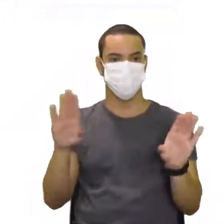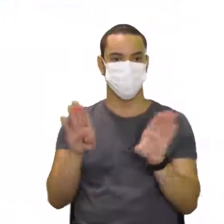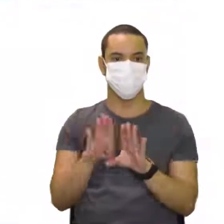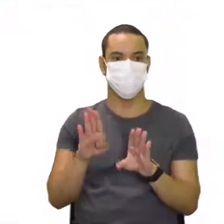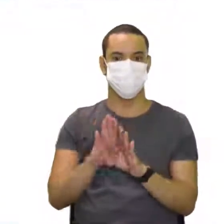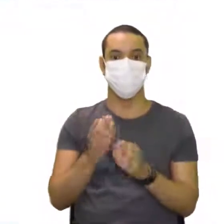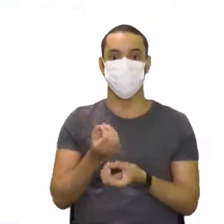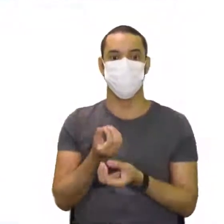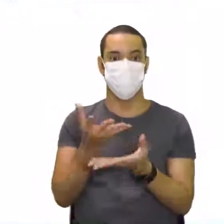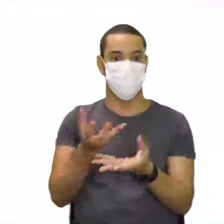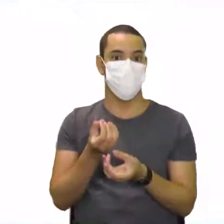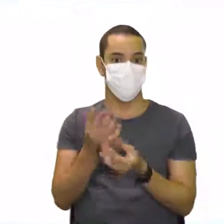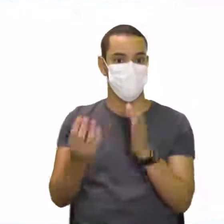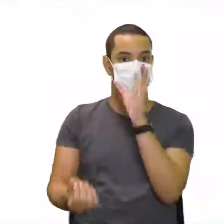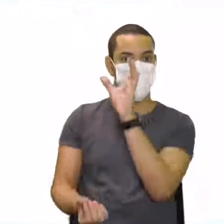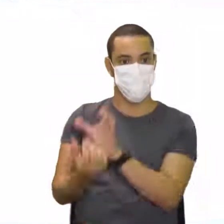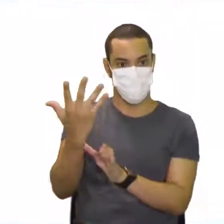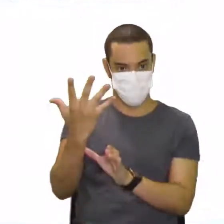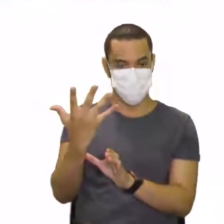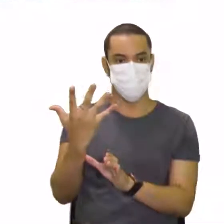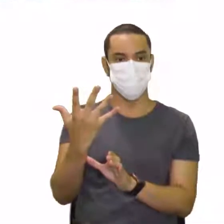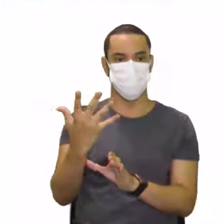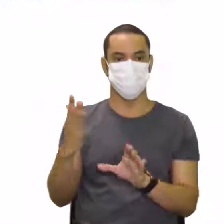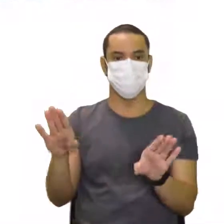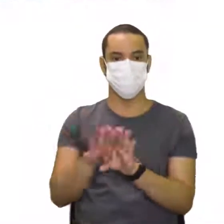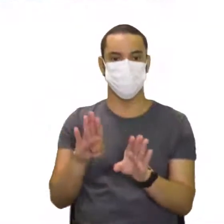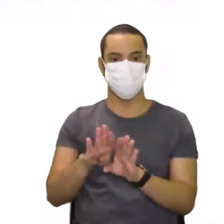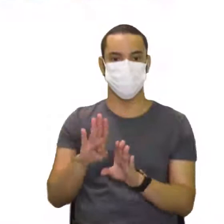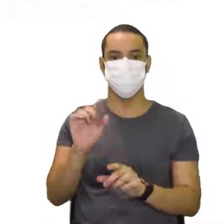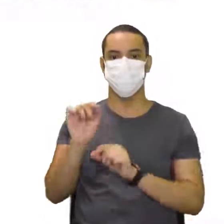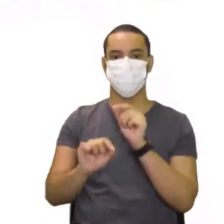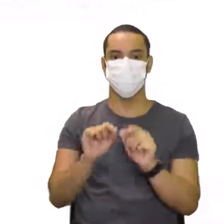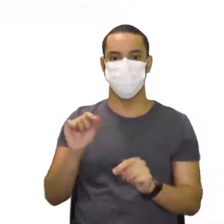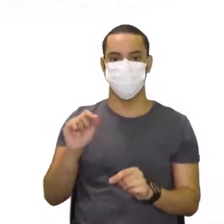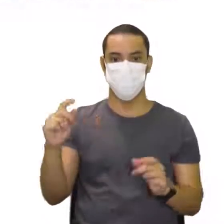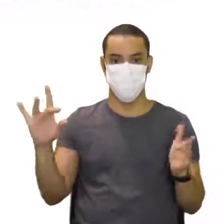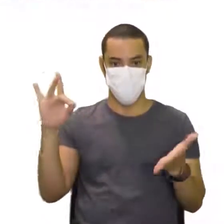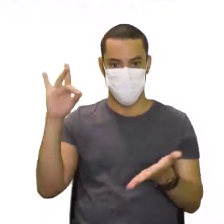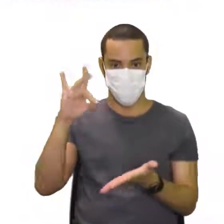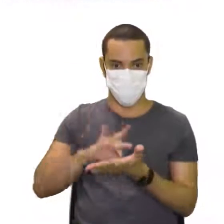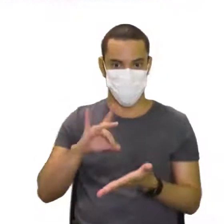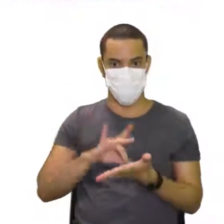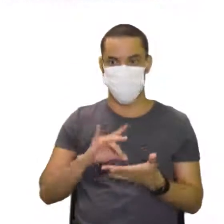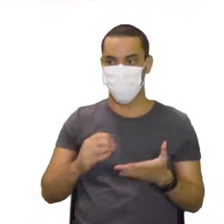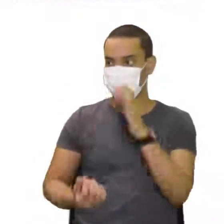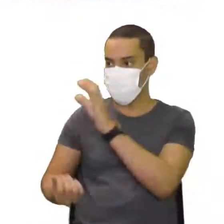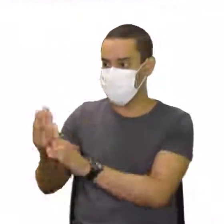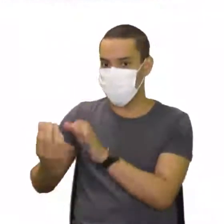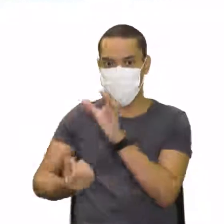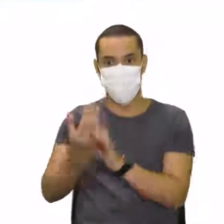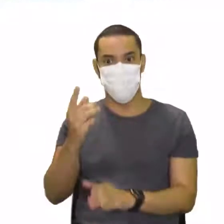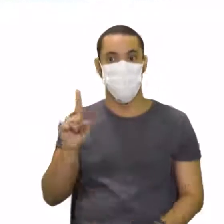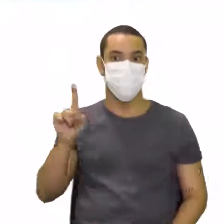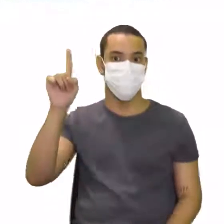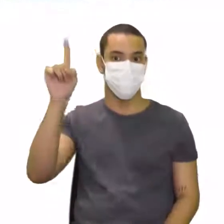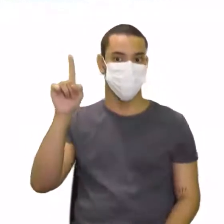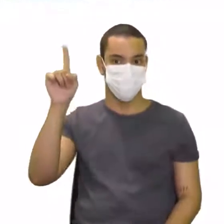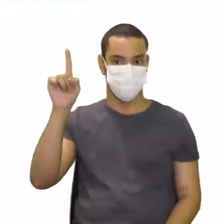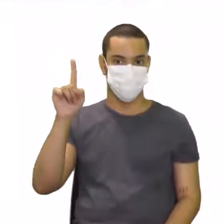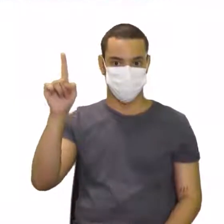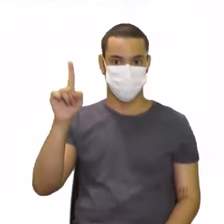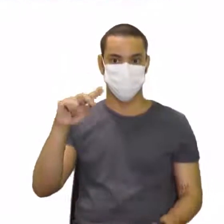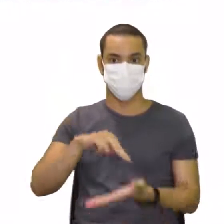e informação foram criados, formando uma verdadeira rede. Então, aqui, olha só, tá uma figura aqui